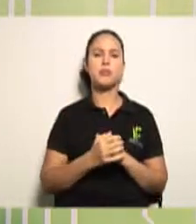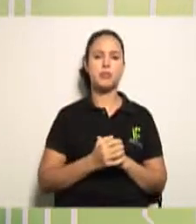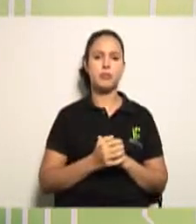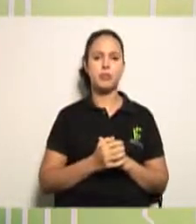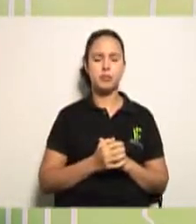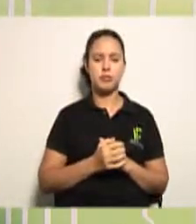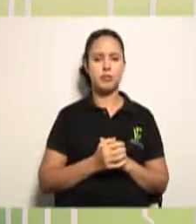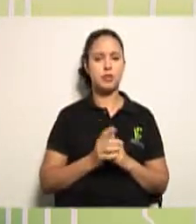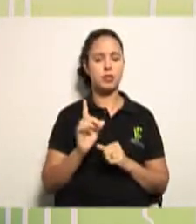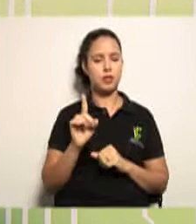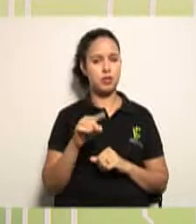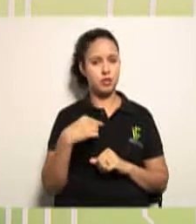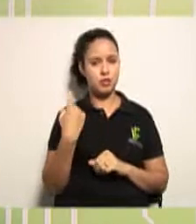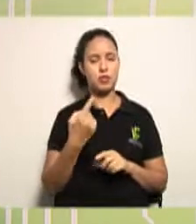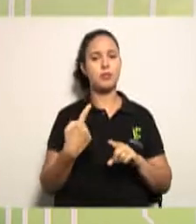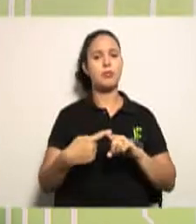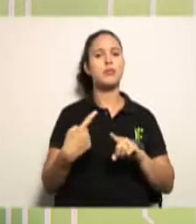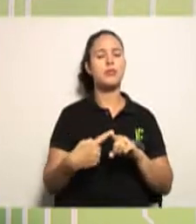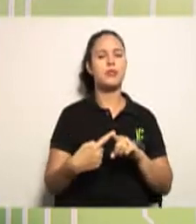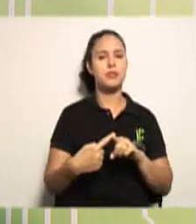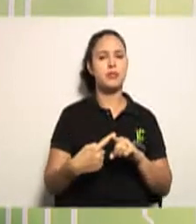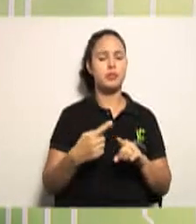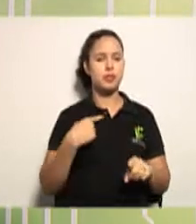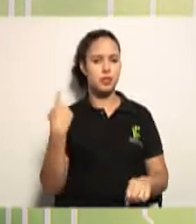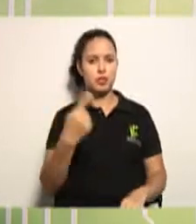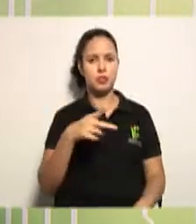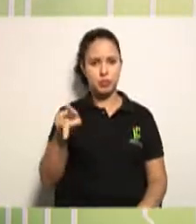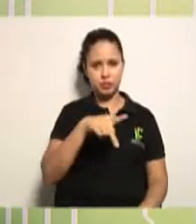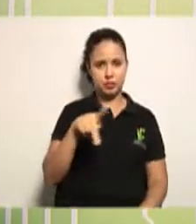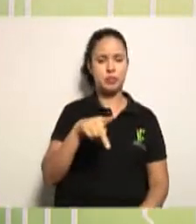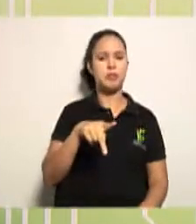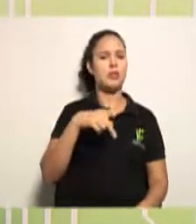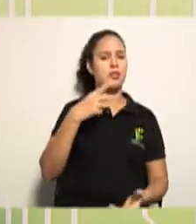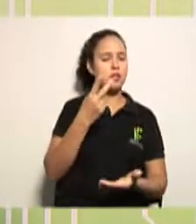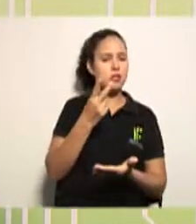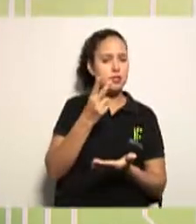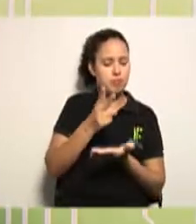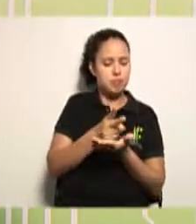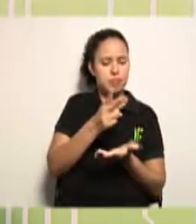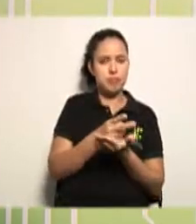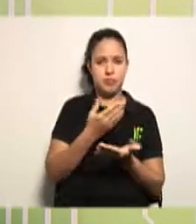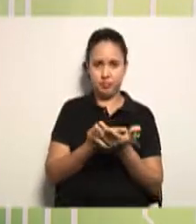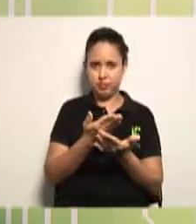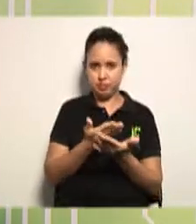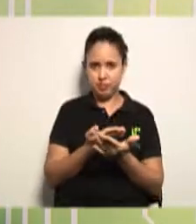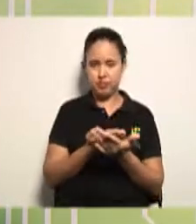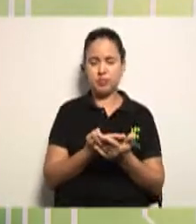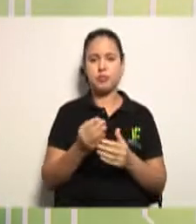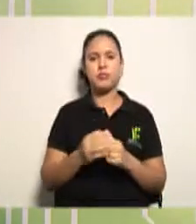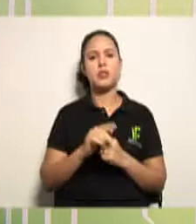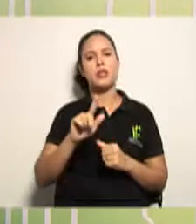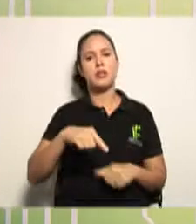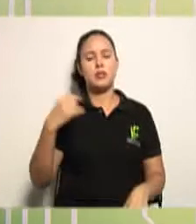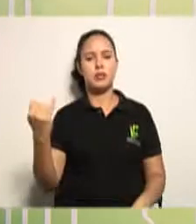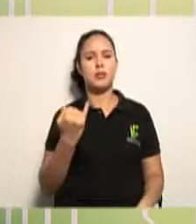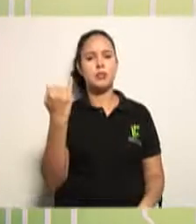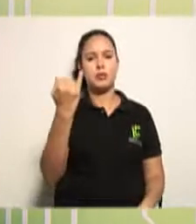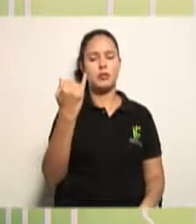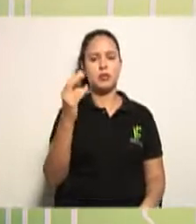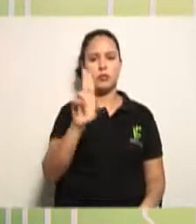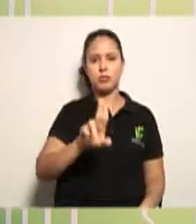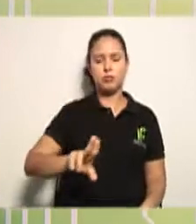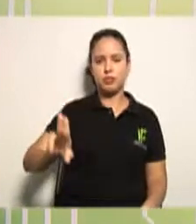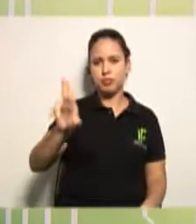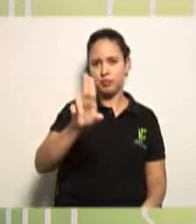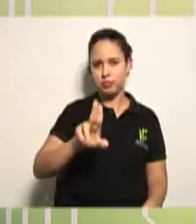Falo nós porque nós professores somos eternos estudantes também. Quando nós vamos estudar, é importante a gente utilizar